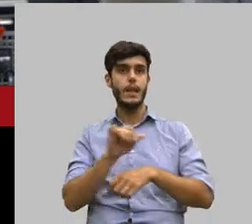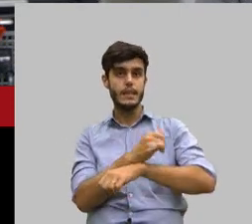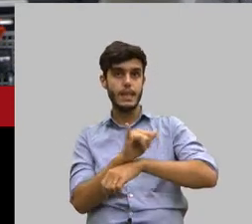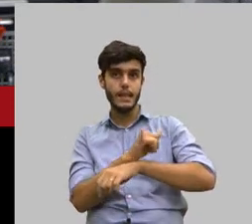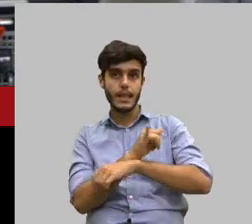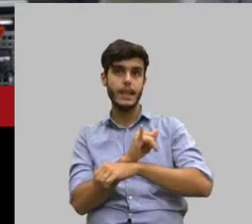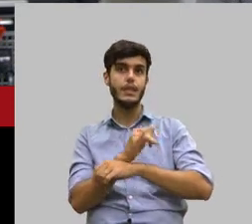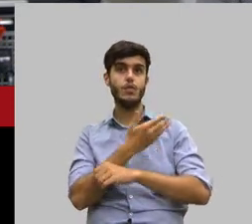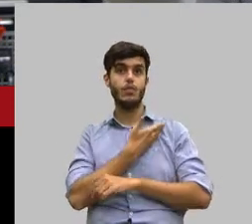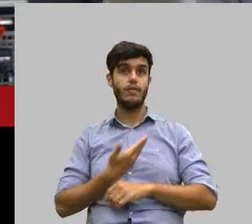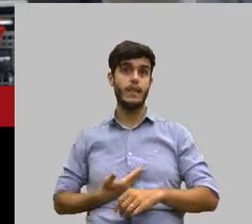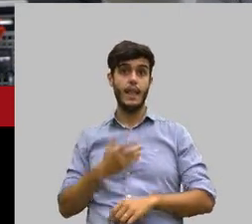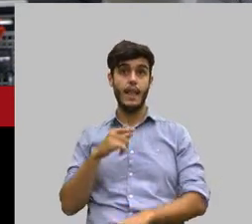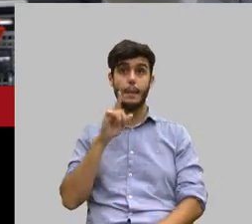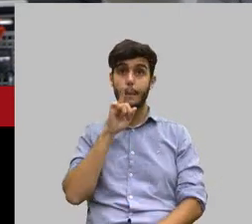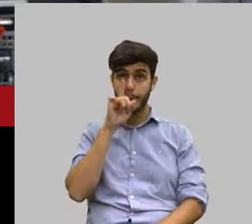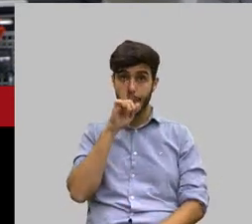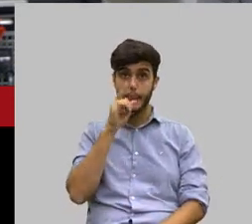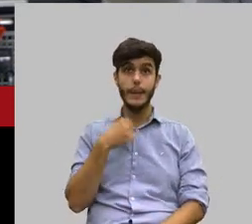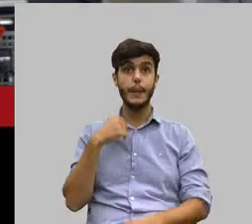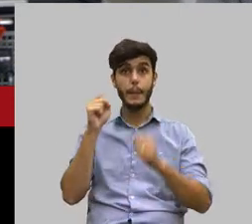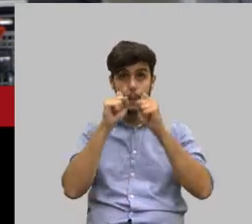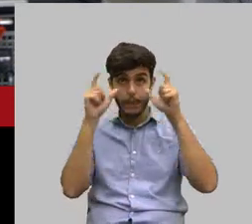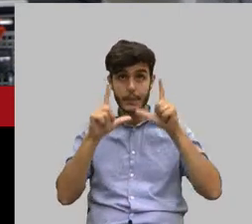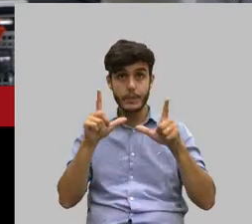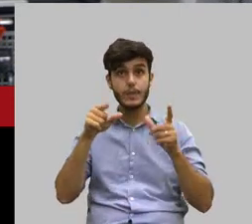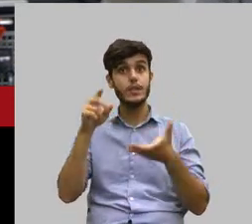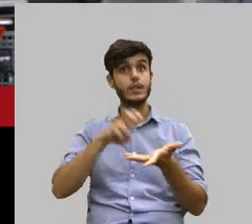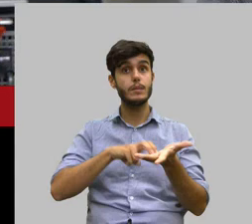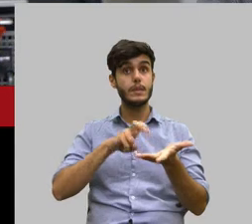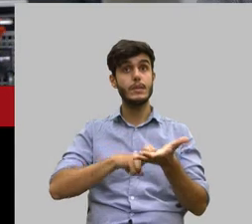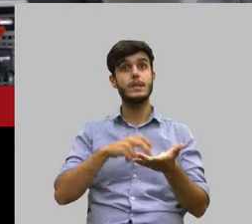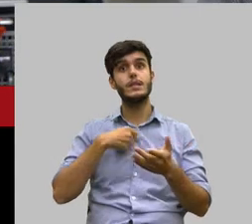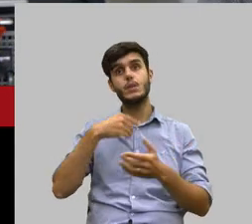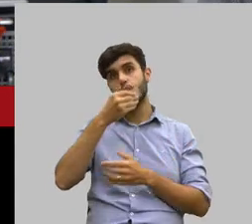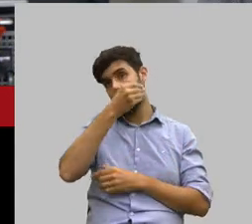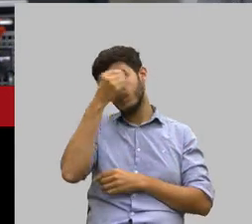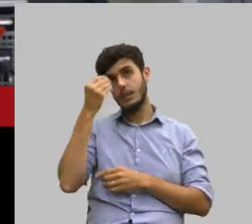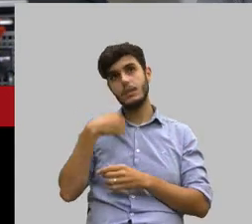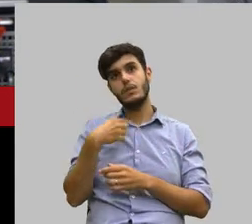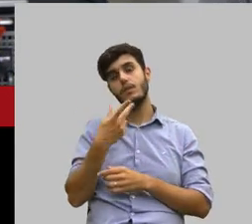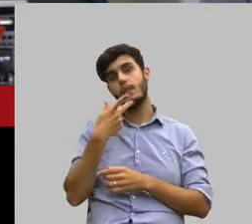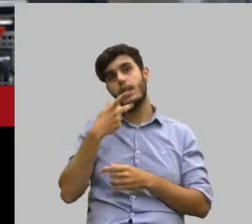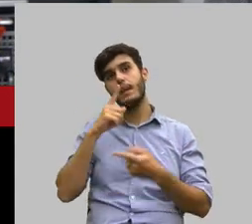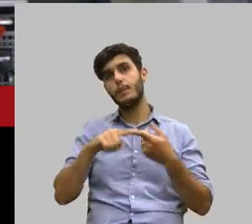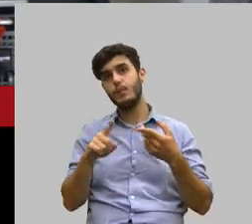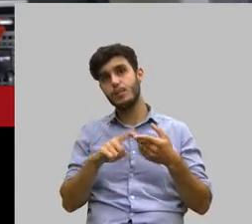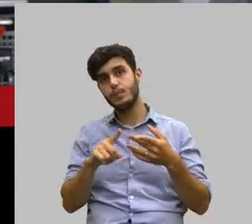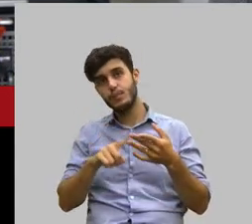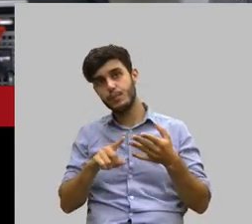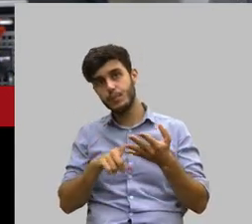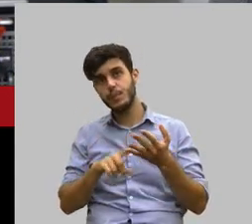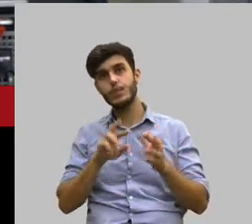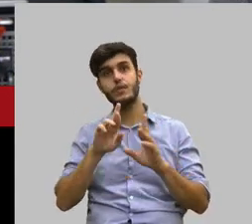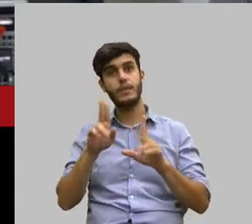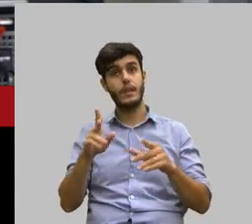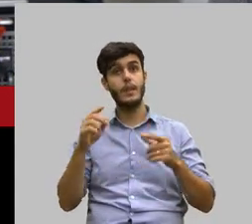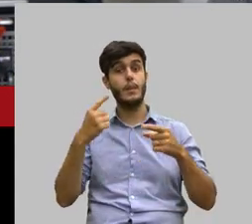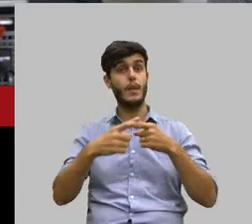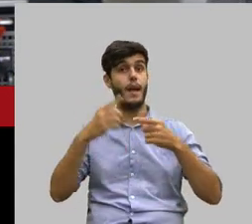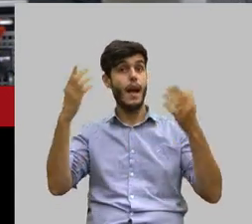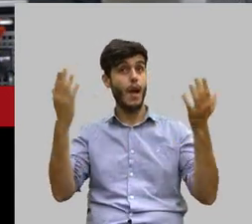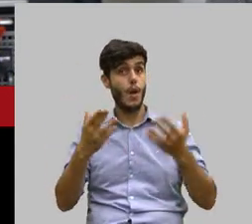perigosíssima eu devia ter alertado no período da manhã mas eu acabei fazendo outras outros questionamentos porque agora é o